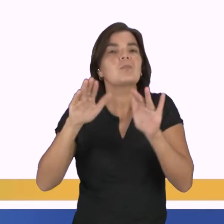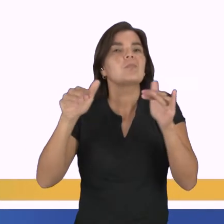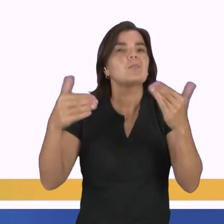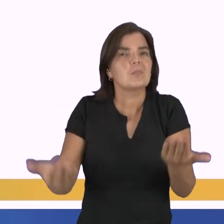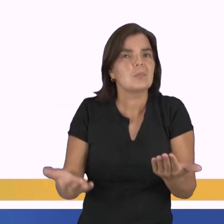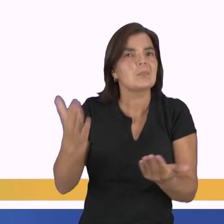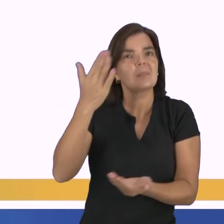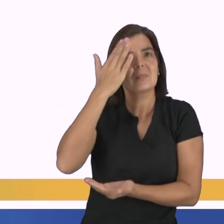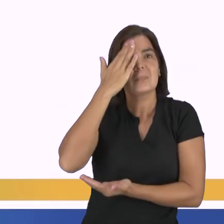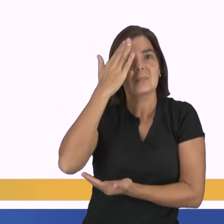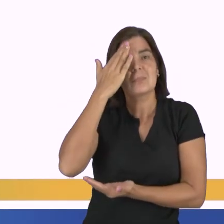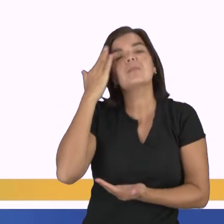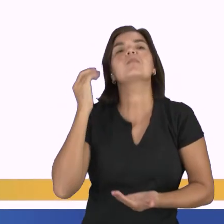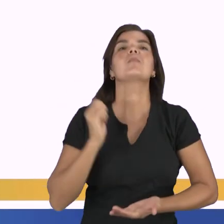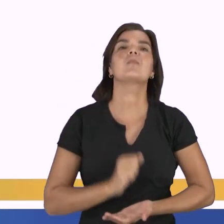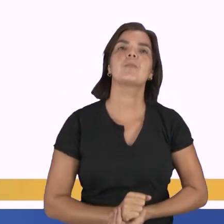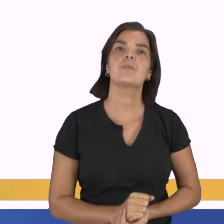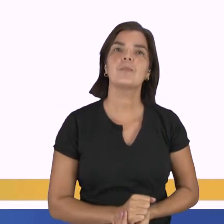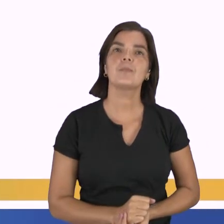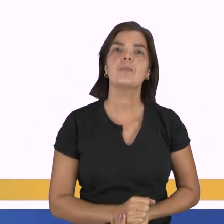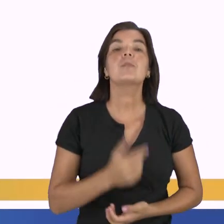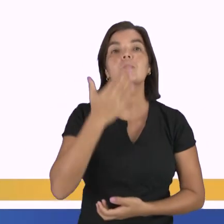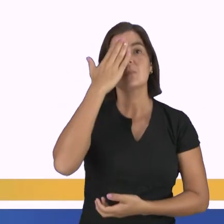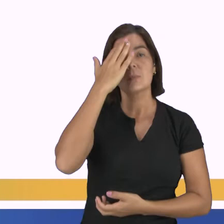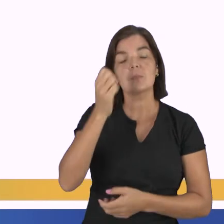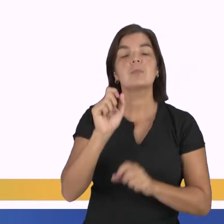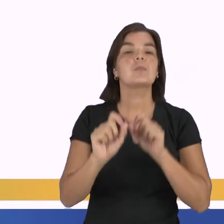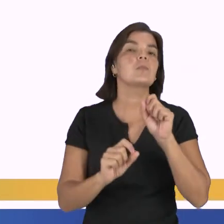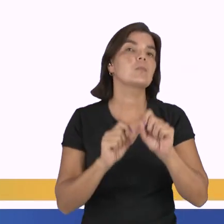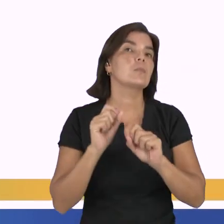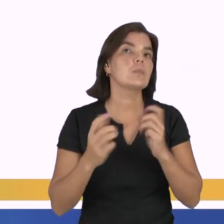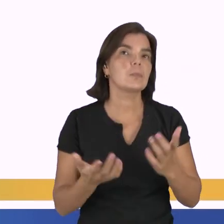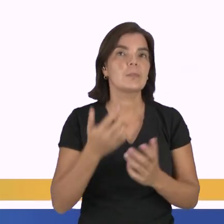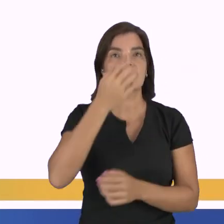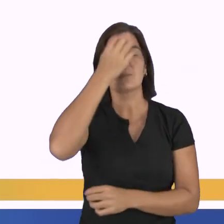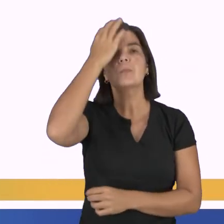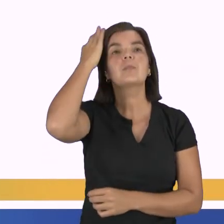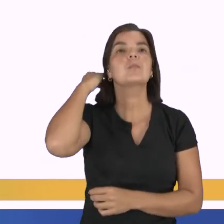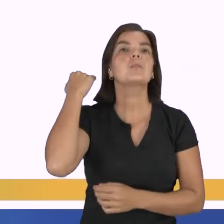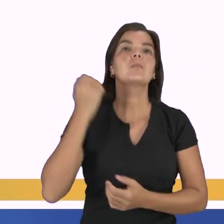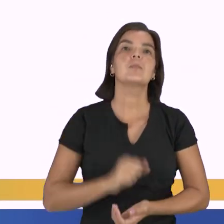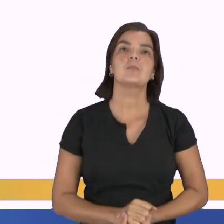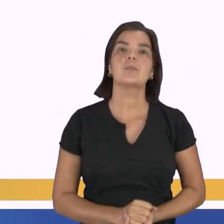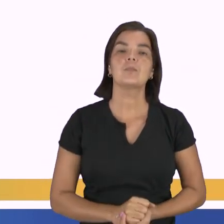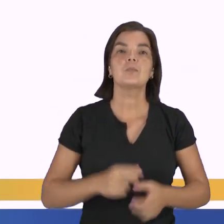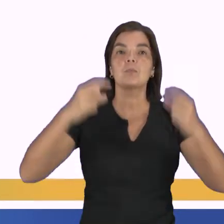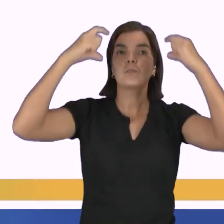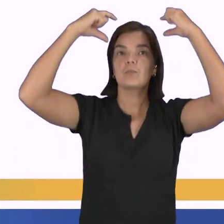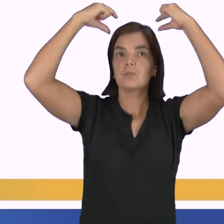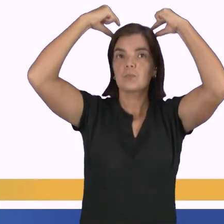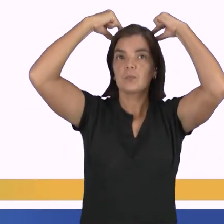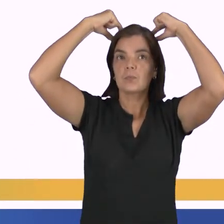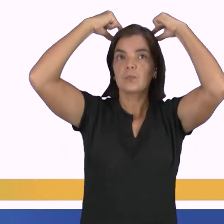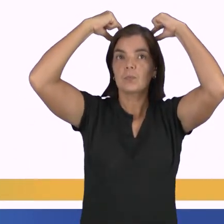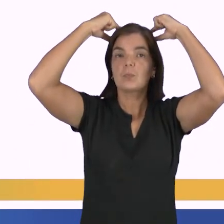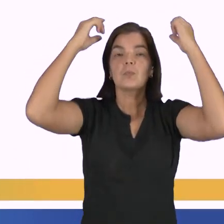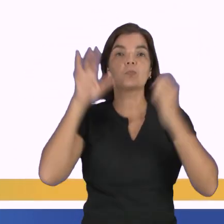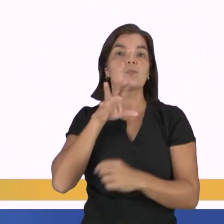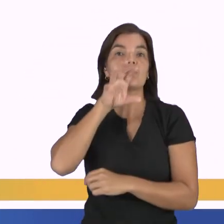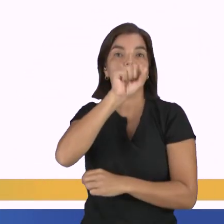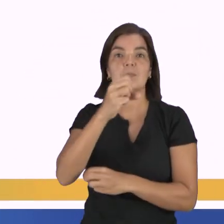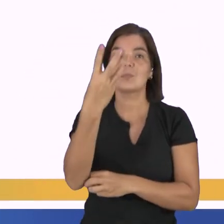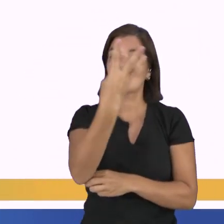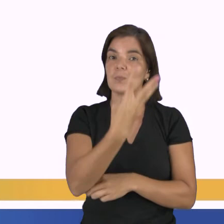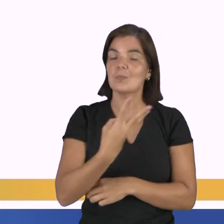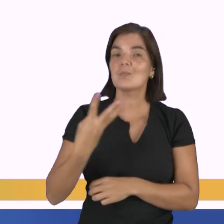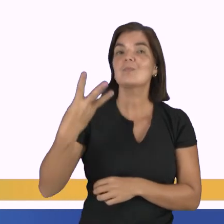aspectos a gente vai entender isso daqui ó a gente sabe muito bem aqui ó nesse caso que o urso vai é o que vai devorar